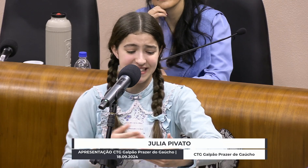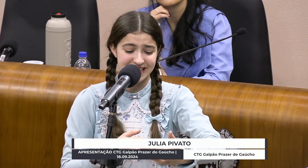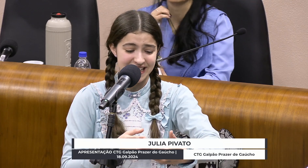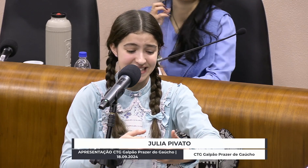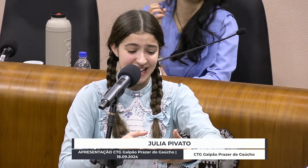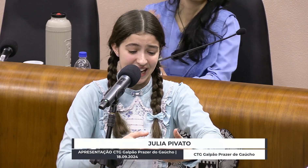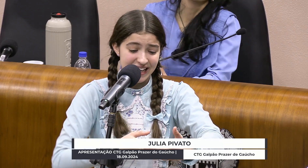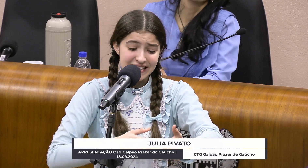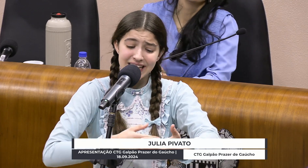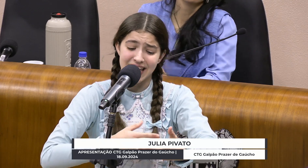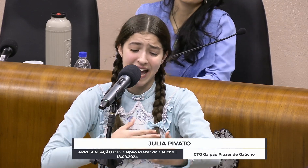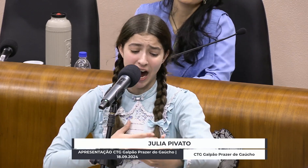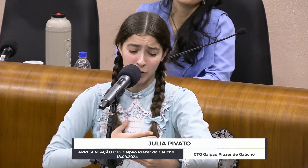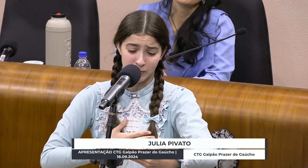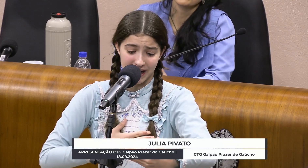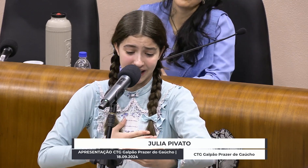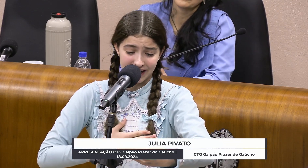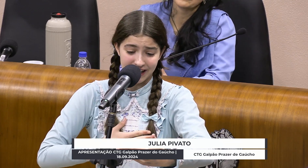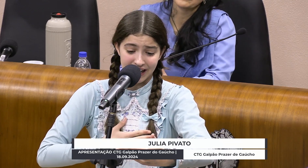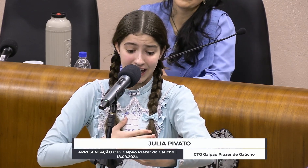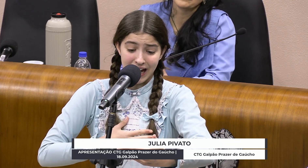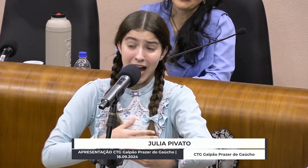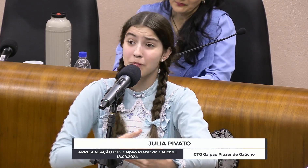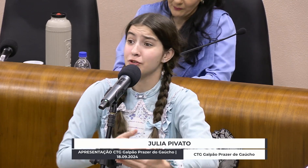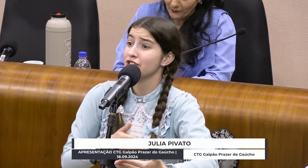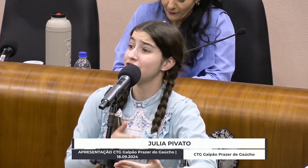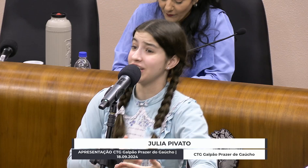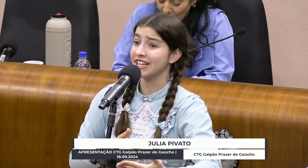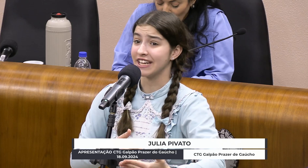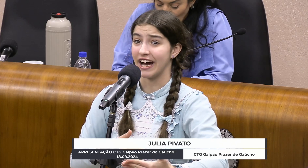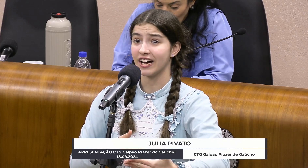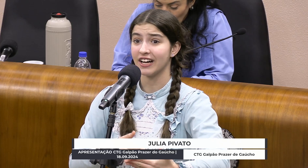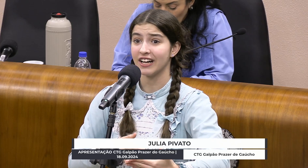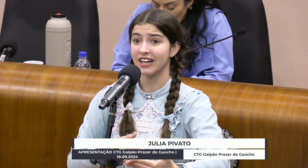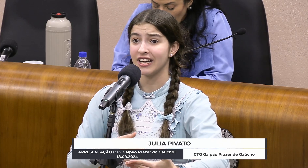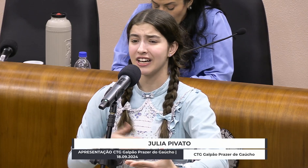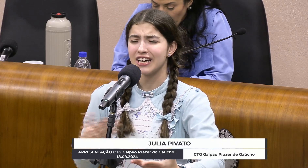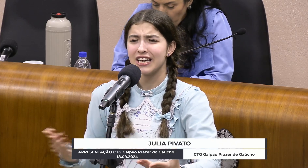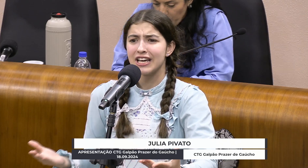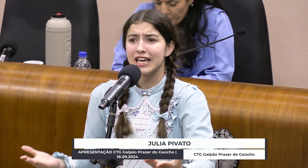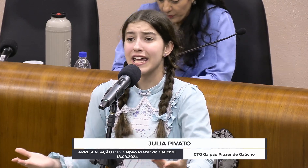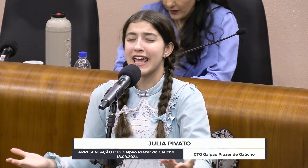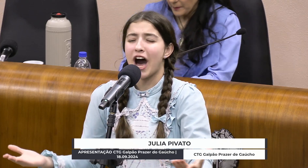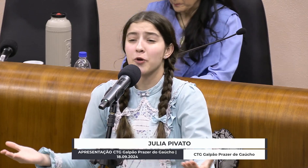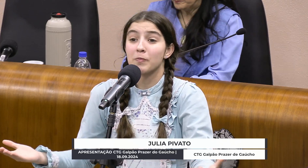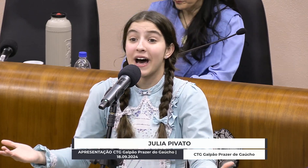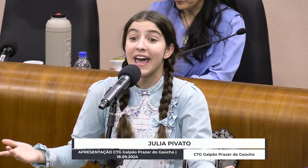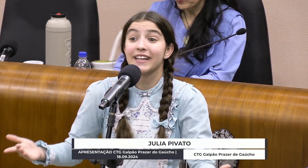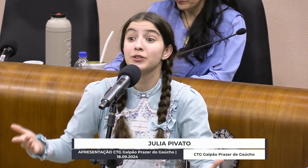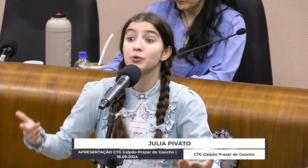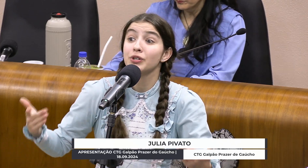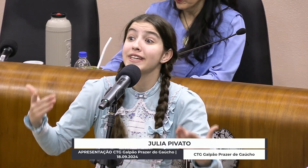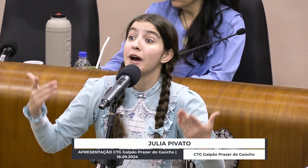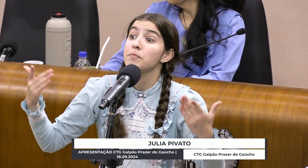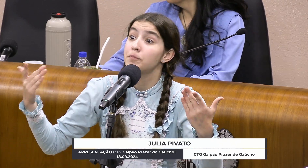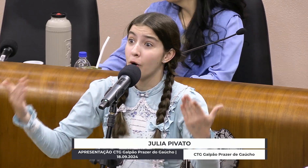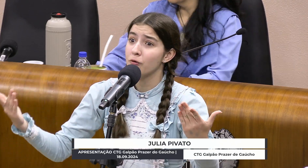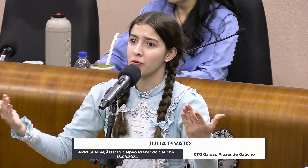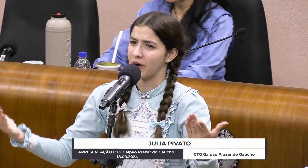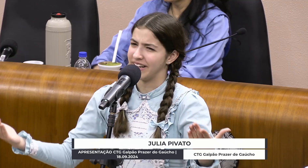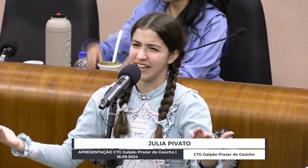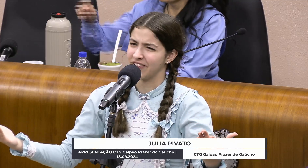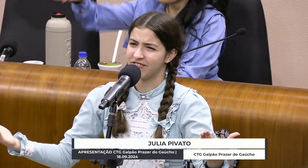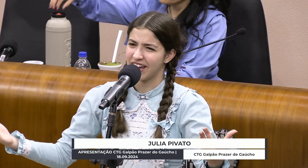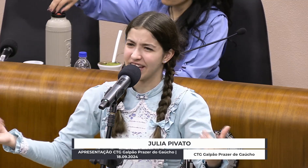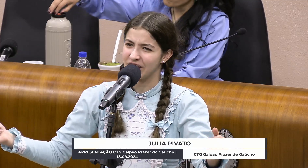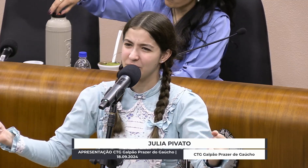Ela precisa de alma, a bruxinha. E alma é tudo que há